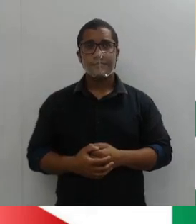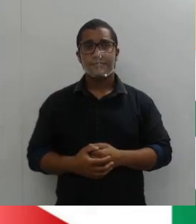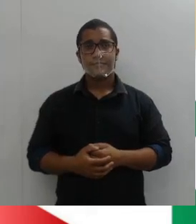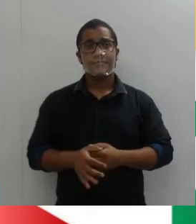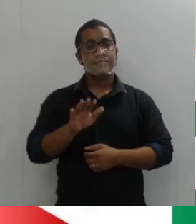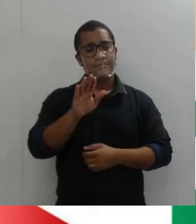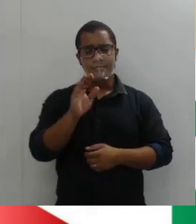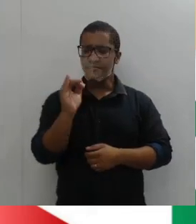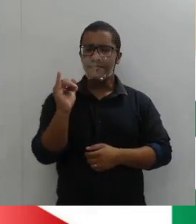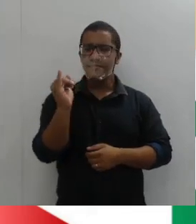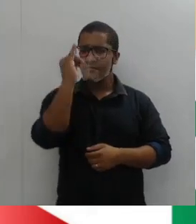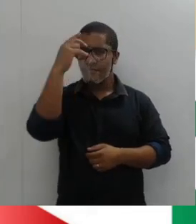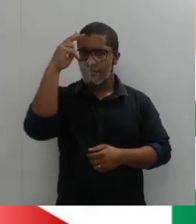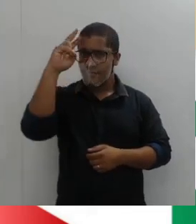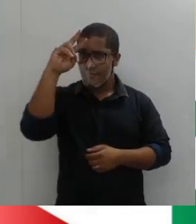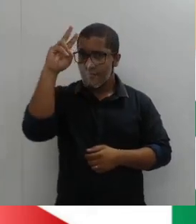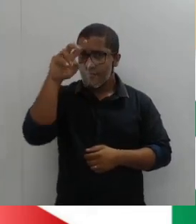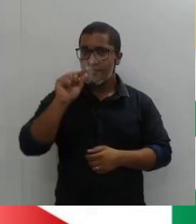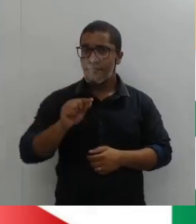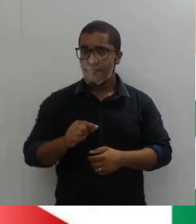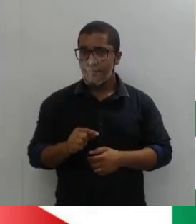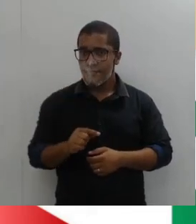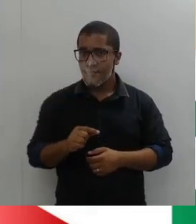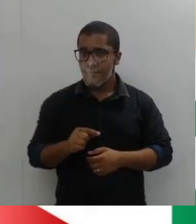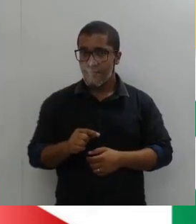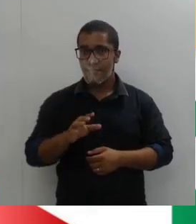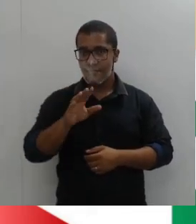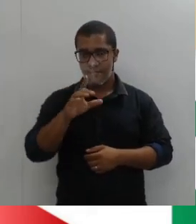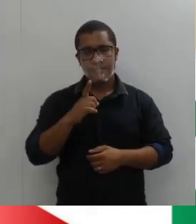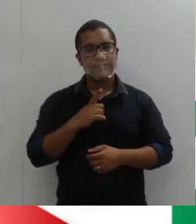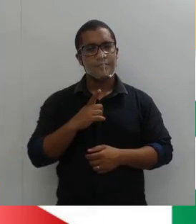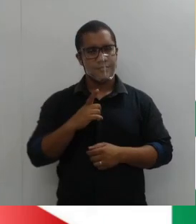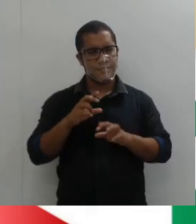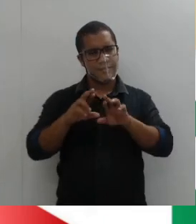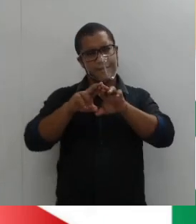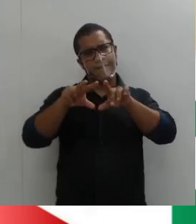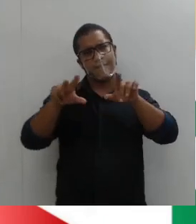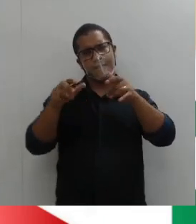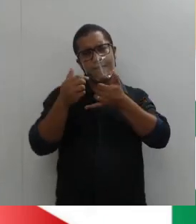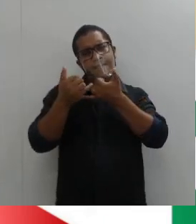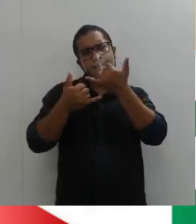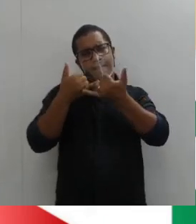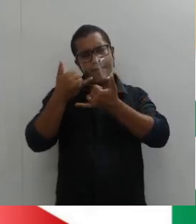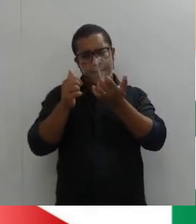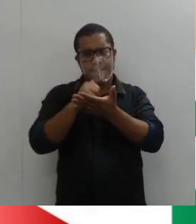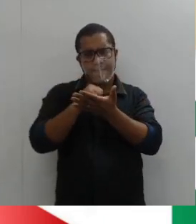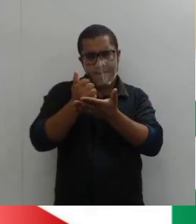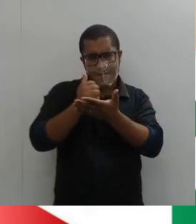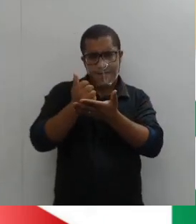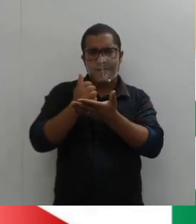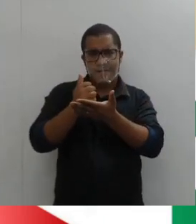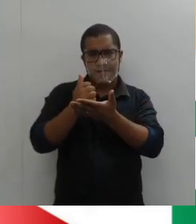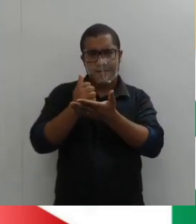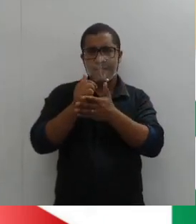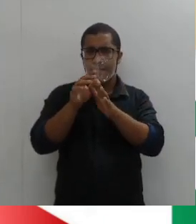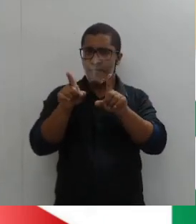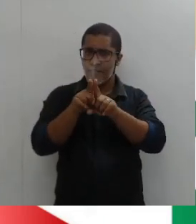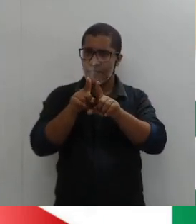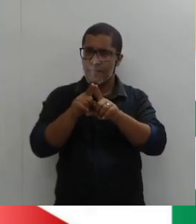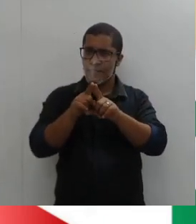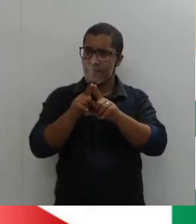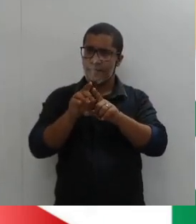Mas é importante lembrar o seguinte: existe uma grande diversidade de jogos com uma grande riqueza também